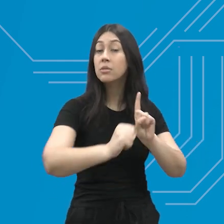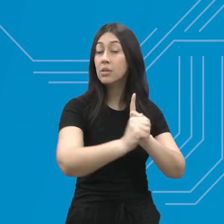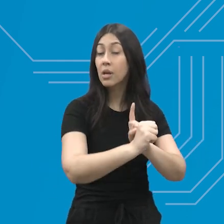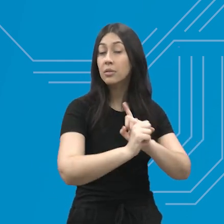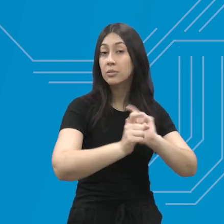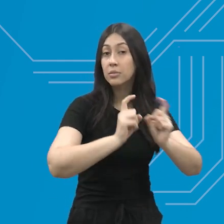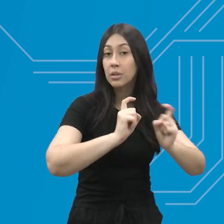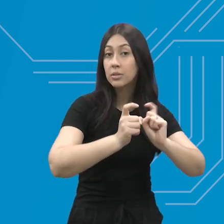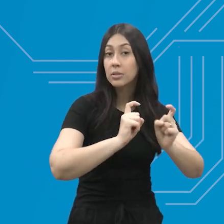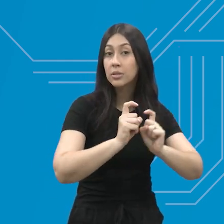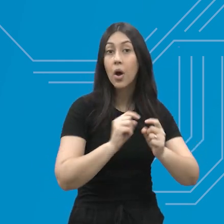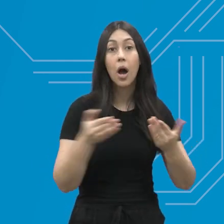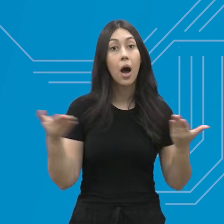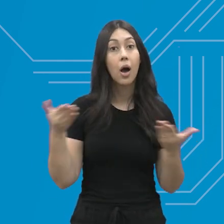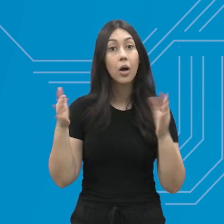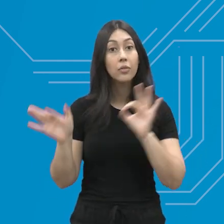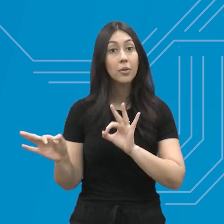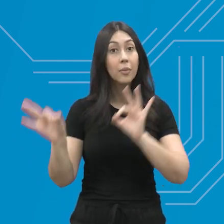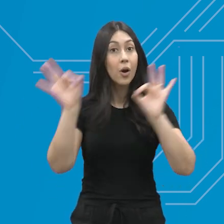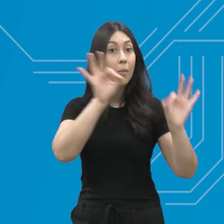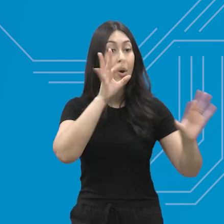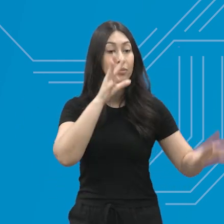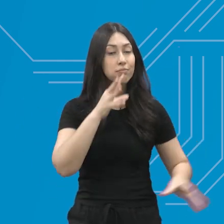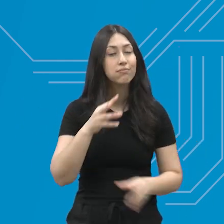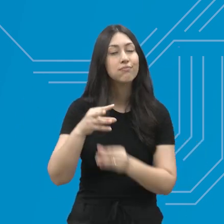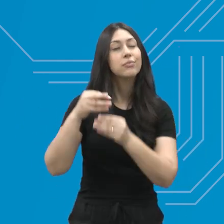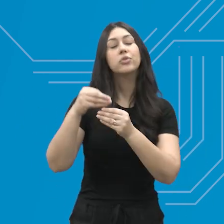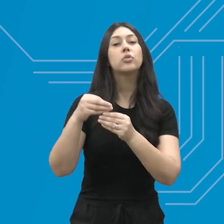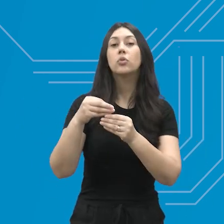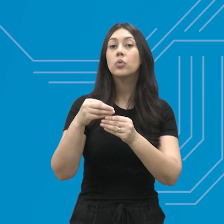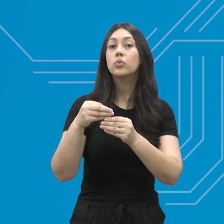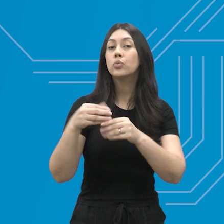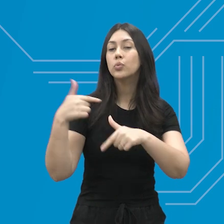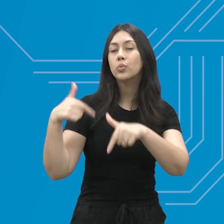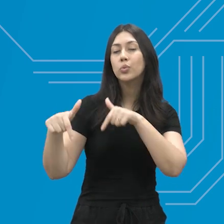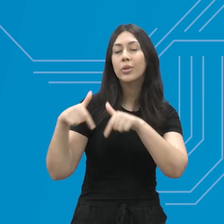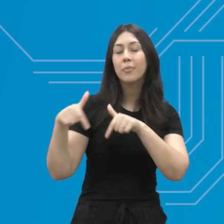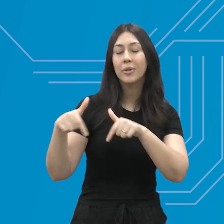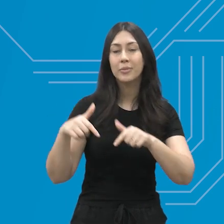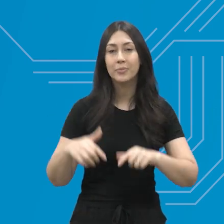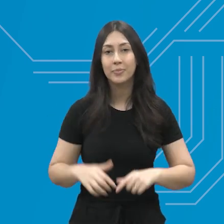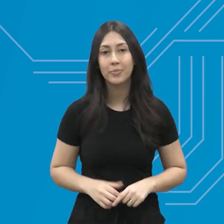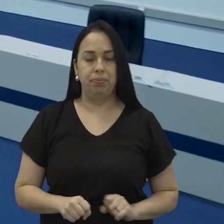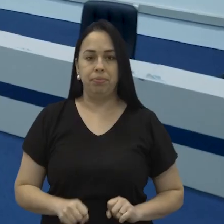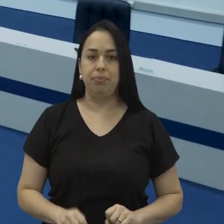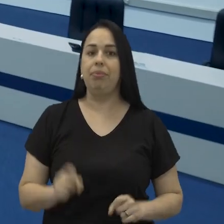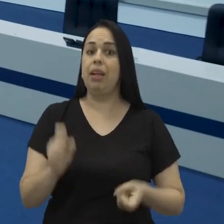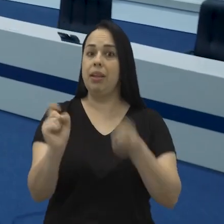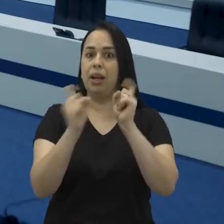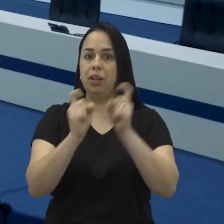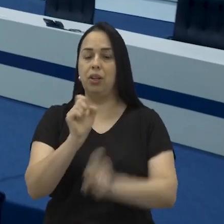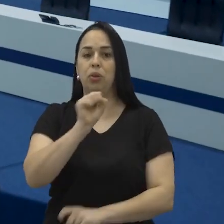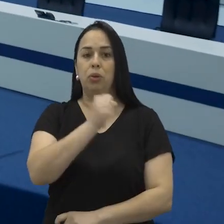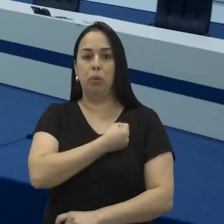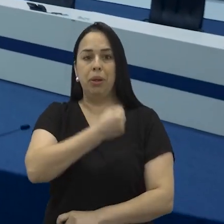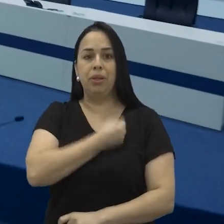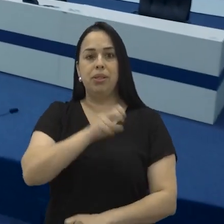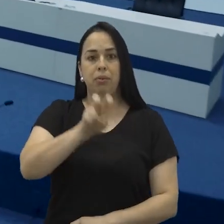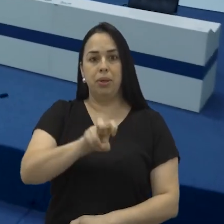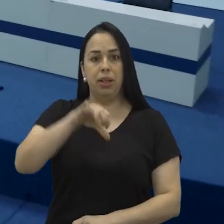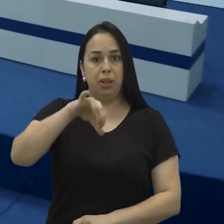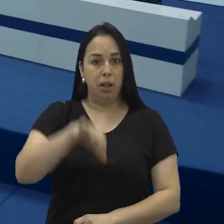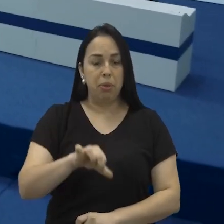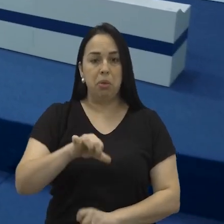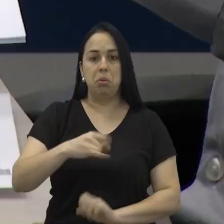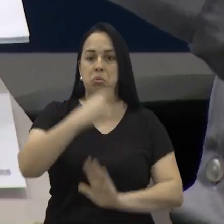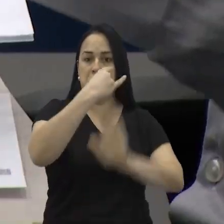de Câmara. A gente acompanha agora um resumo de como foram os trabalhos em plenário. Durante a 59ª